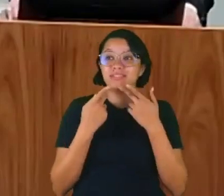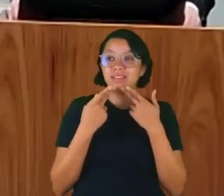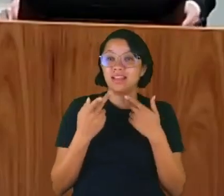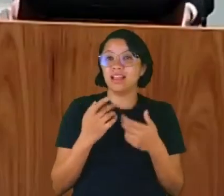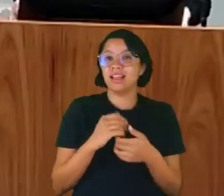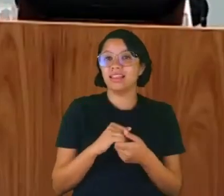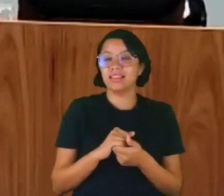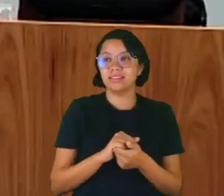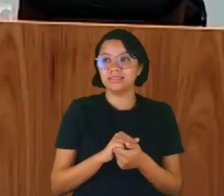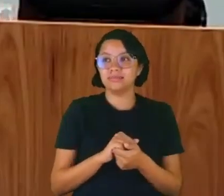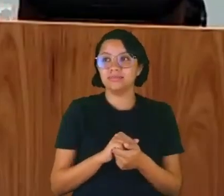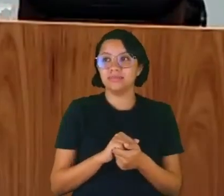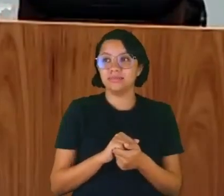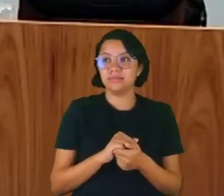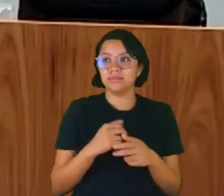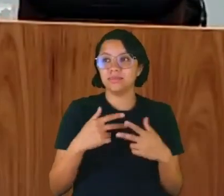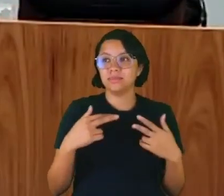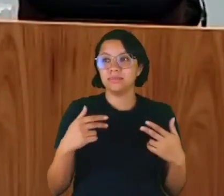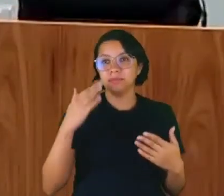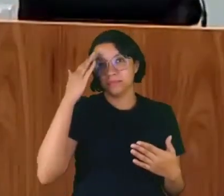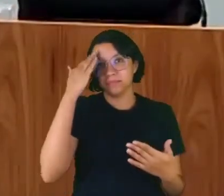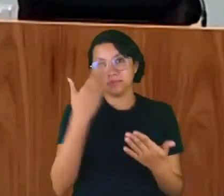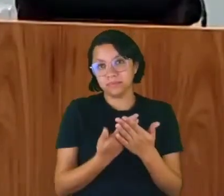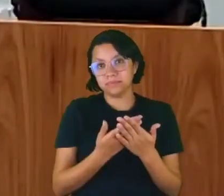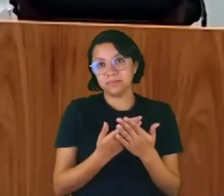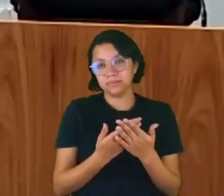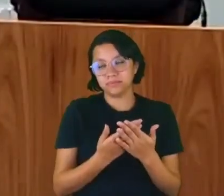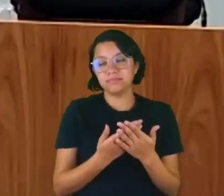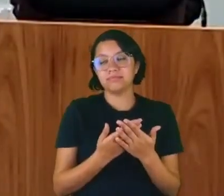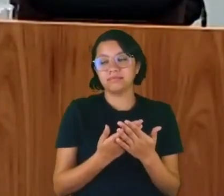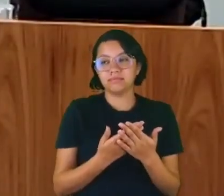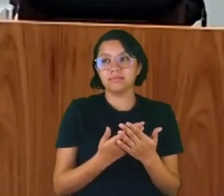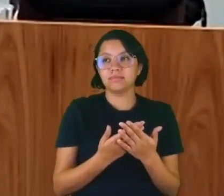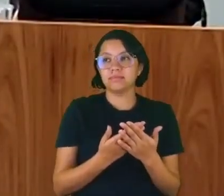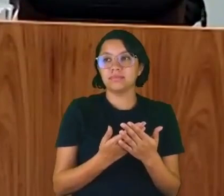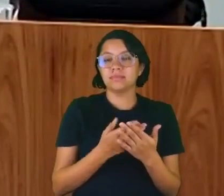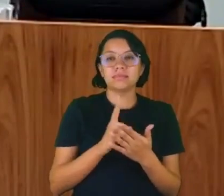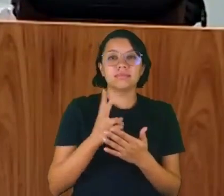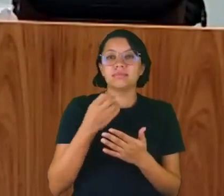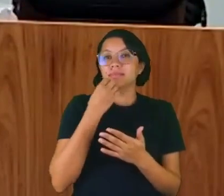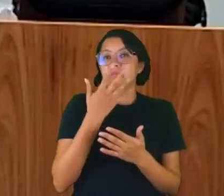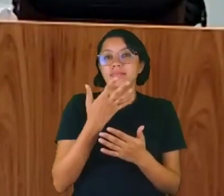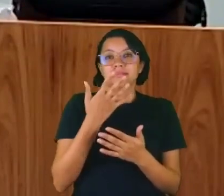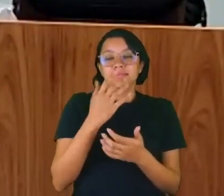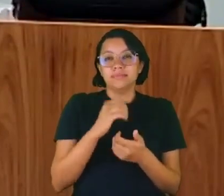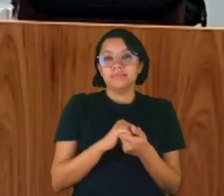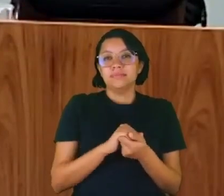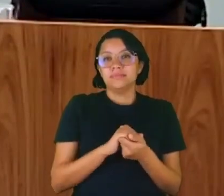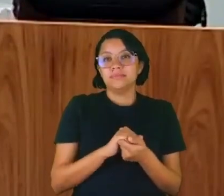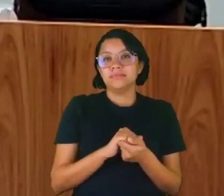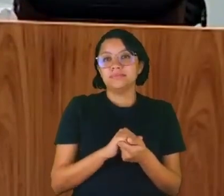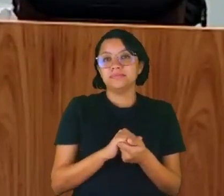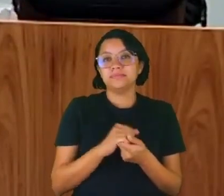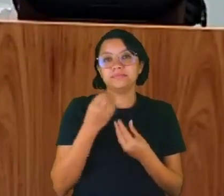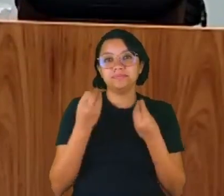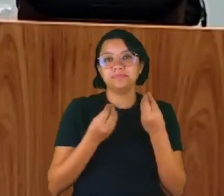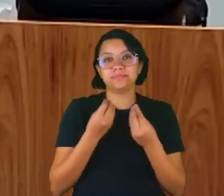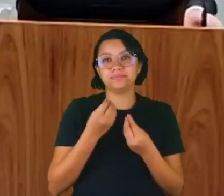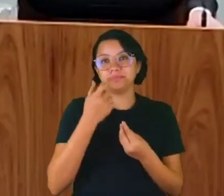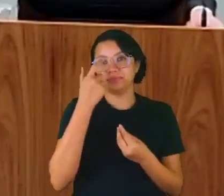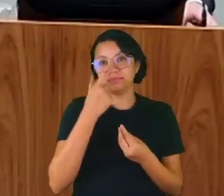das coisas em que ele crê, né? Em que ele acredita. É sempre muito bom. E como um